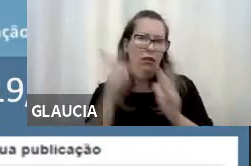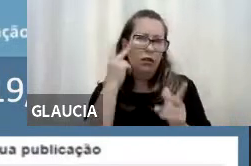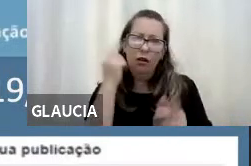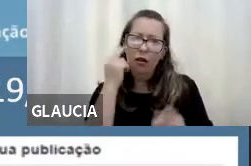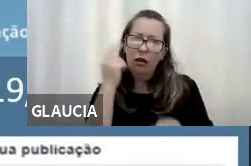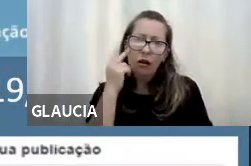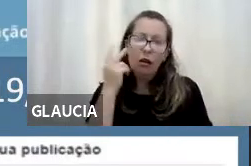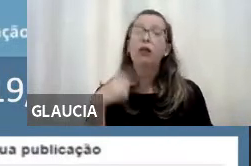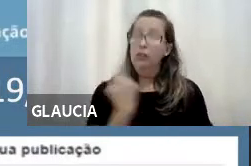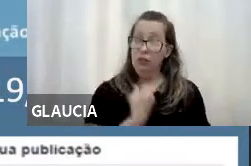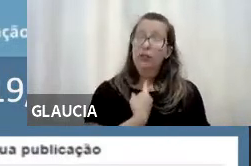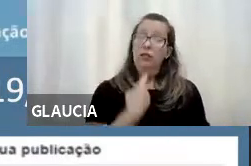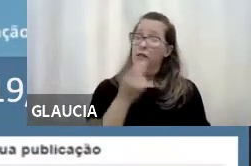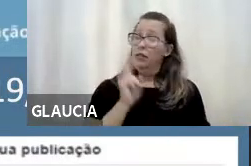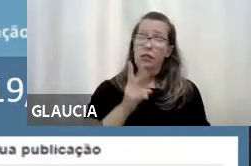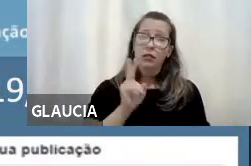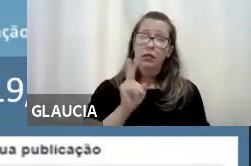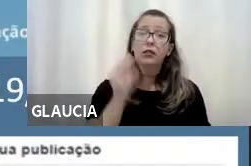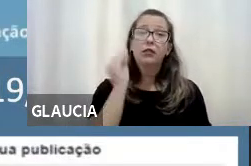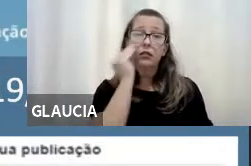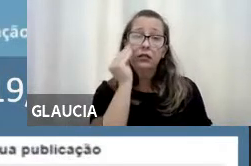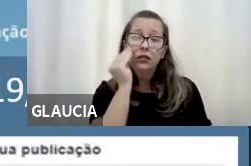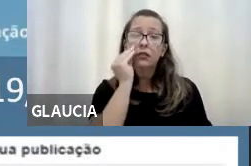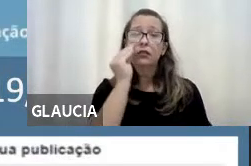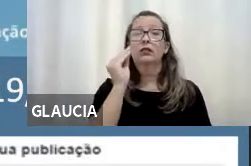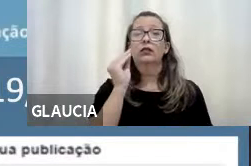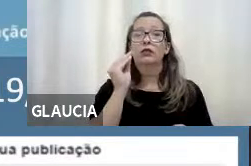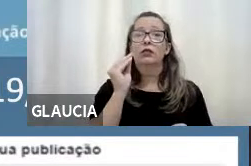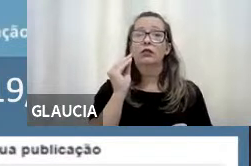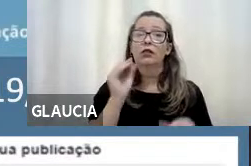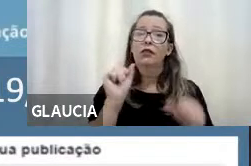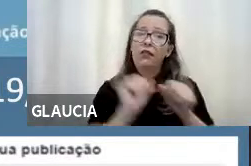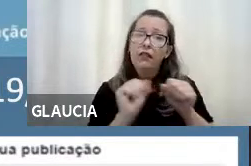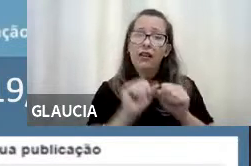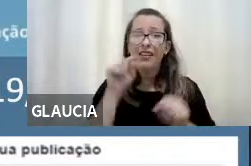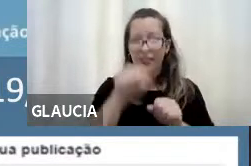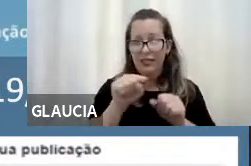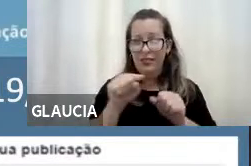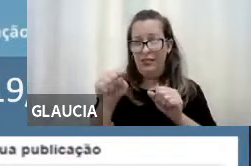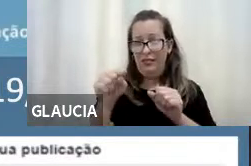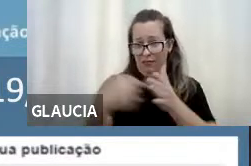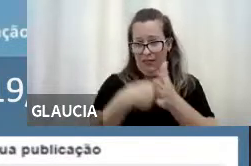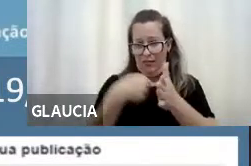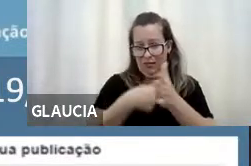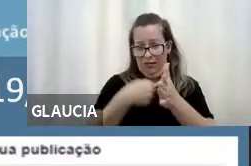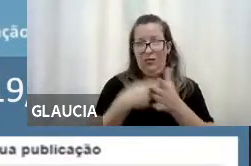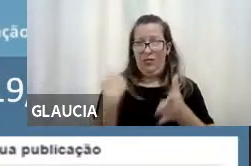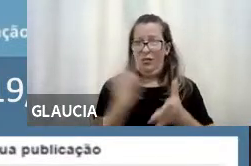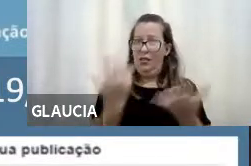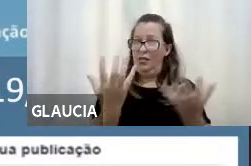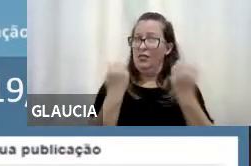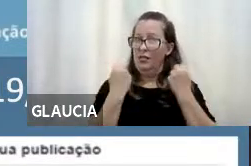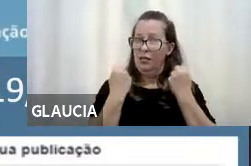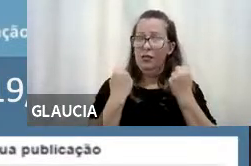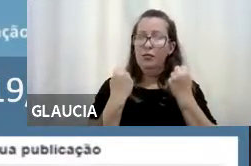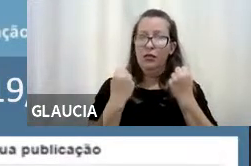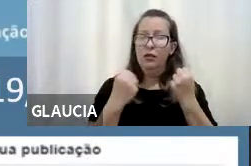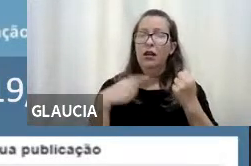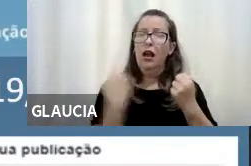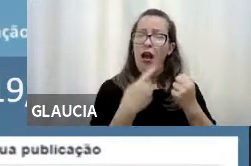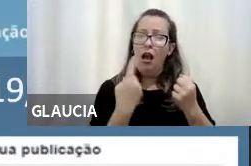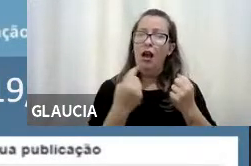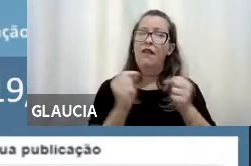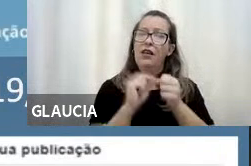gente procurou transformar essas perguntas que a gente recebia em posts,